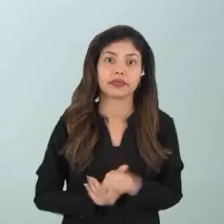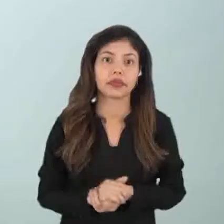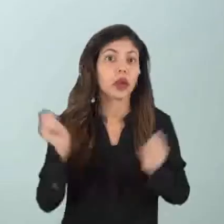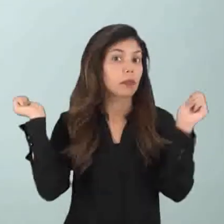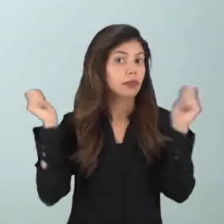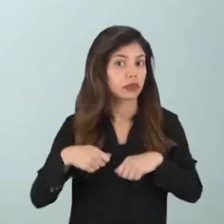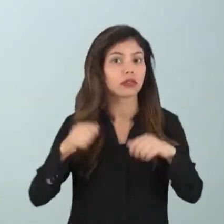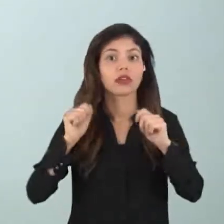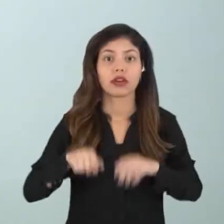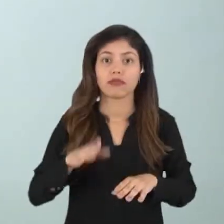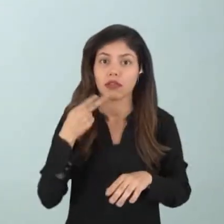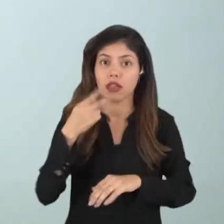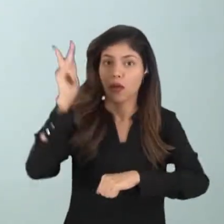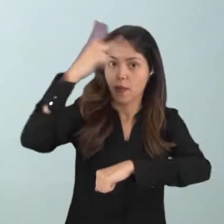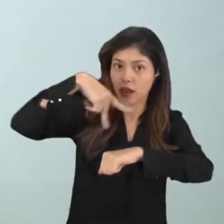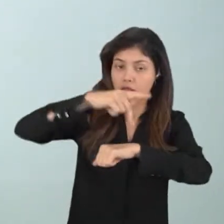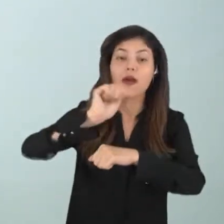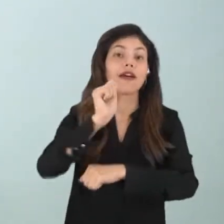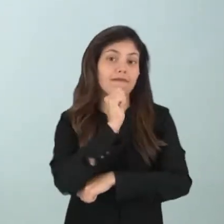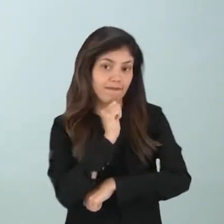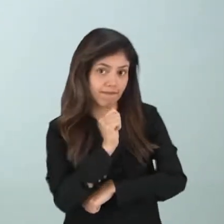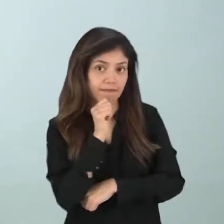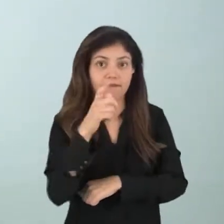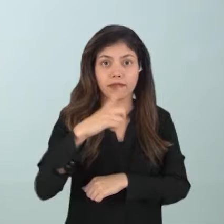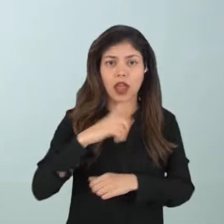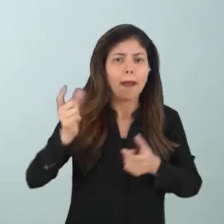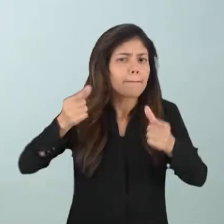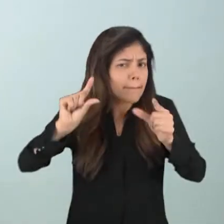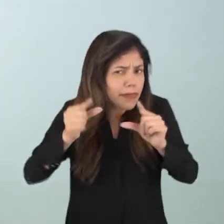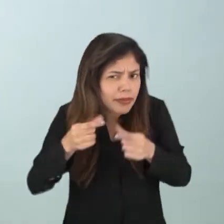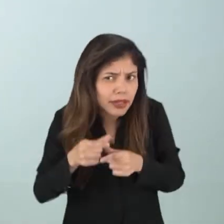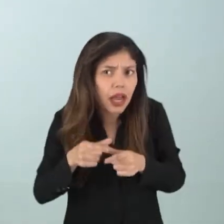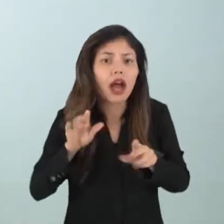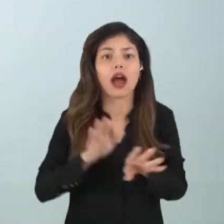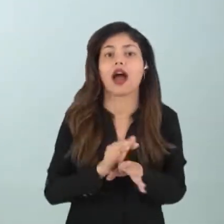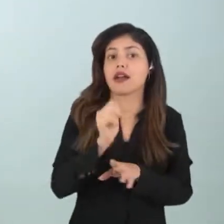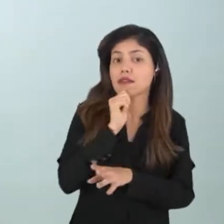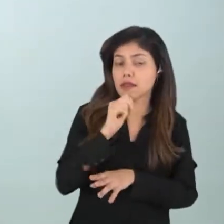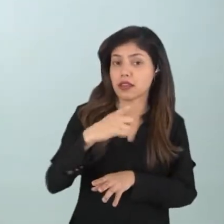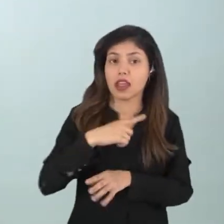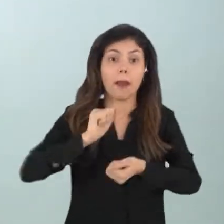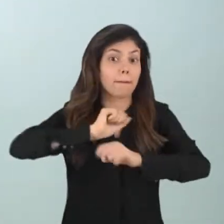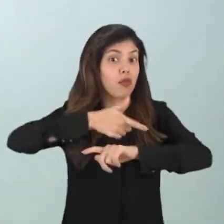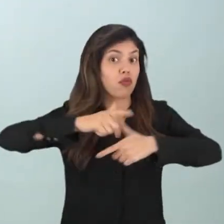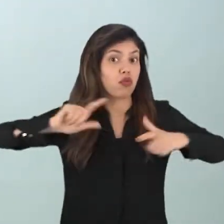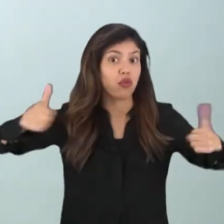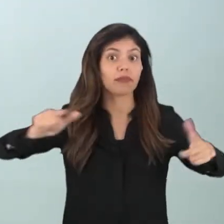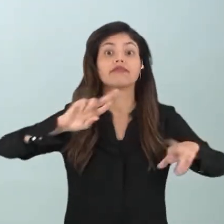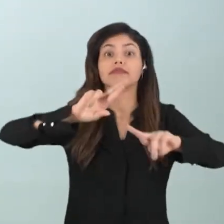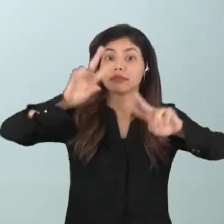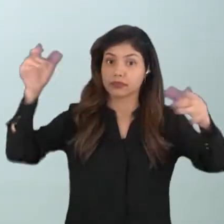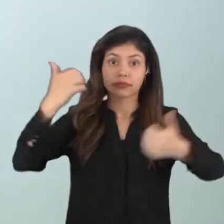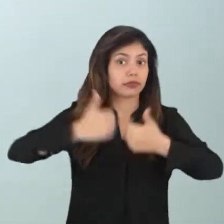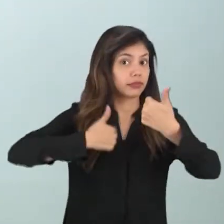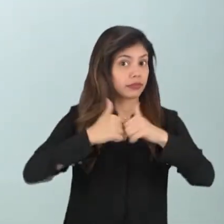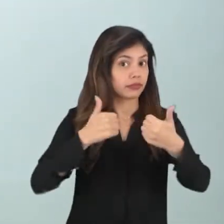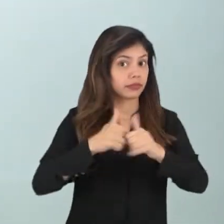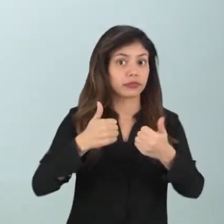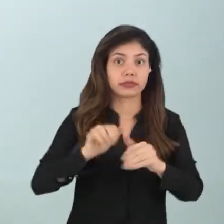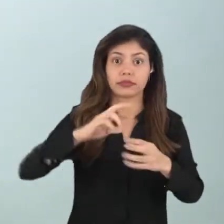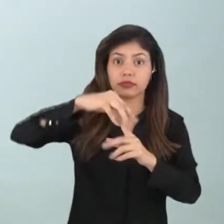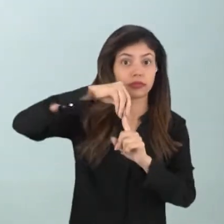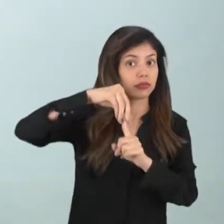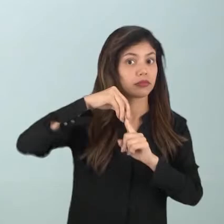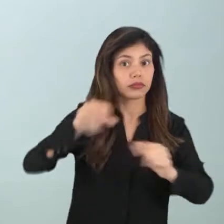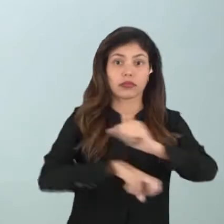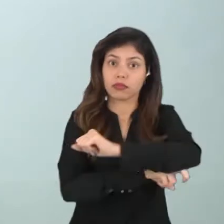possível dizer que o Brasil tem, ainda que seja pequena, existe uma malha diversificada de meios de transporte, visto que